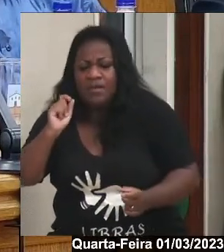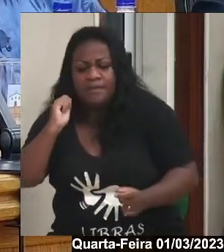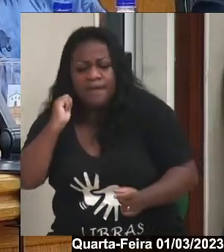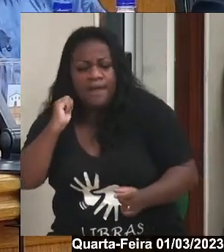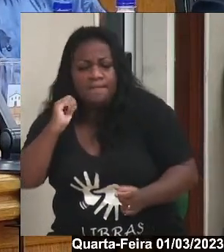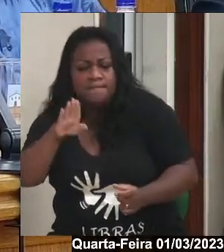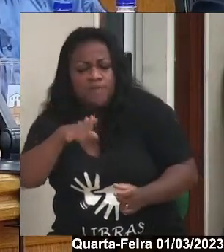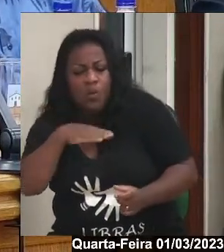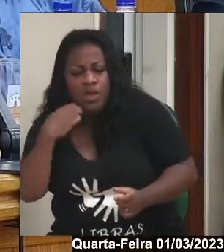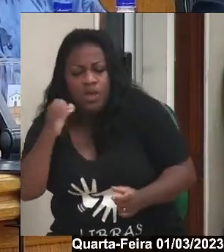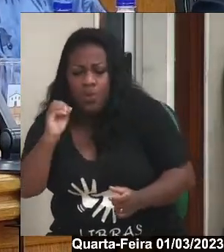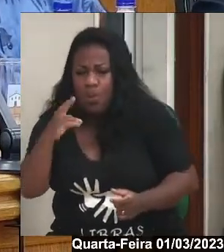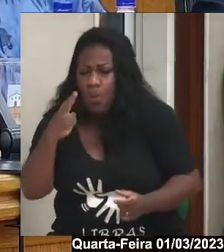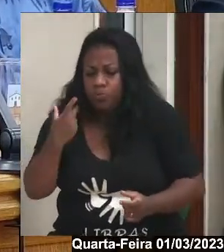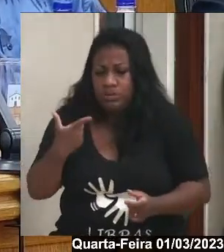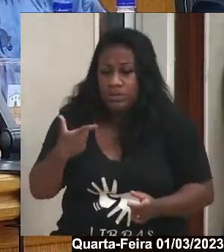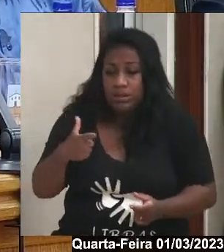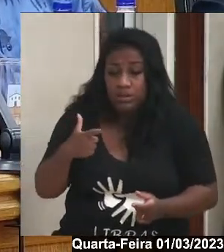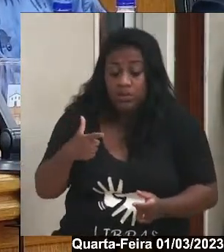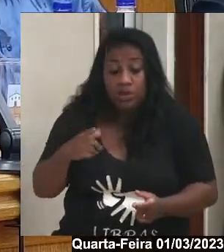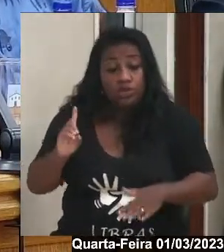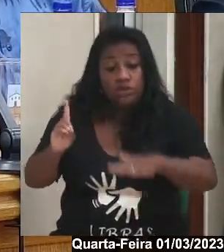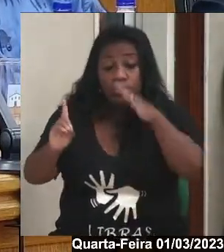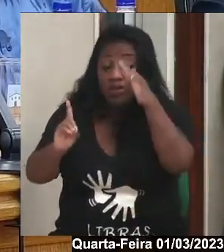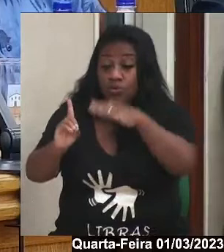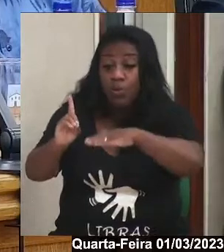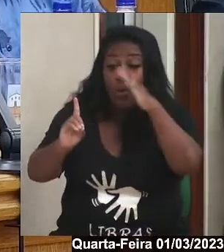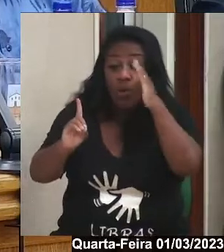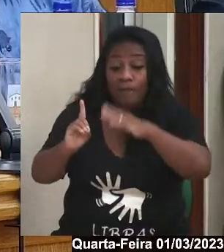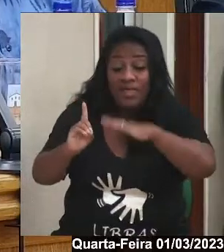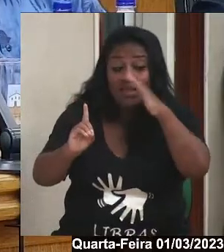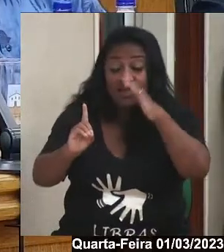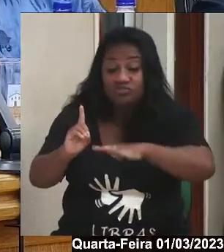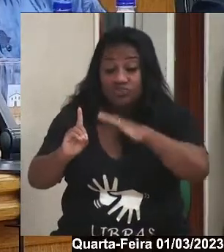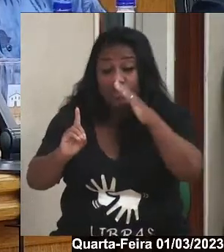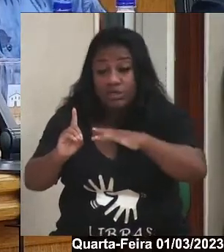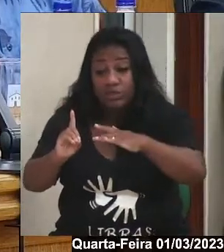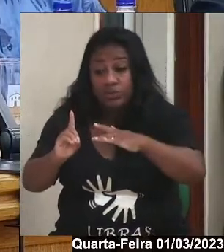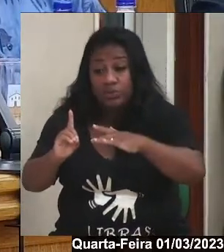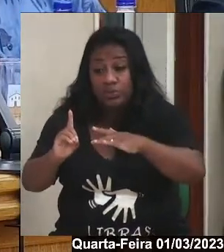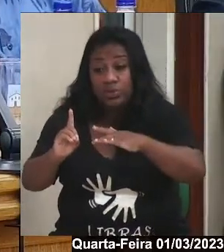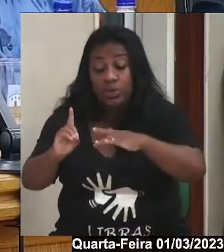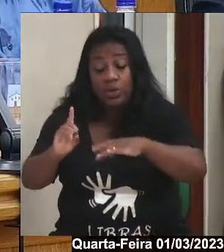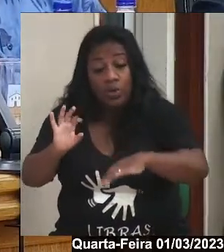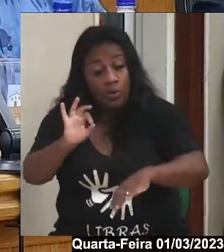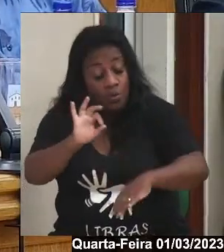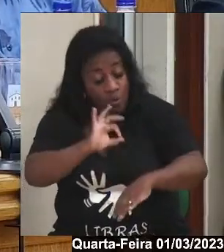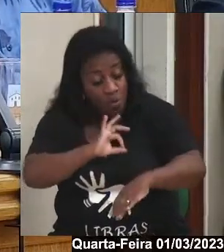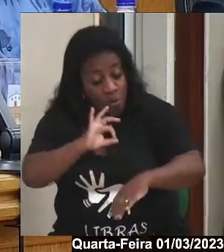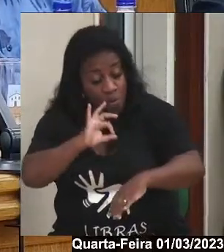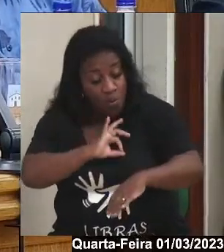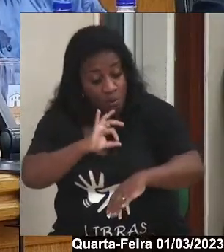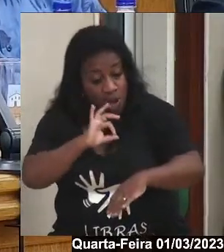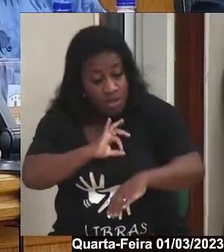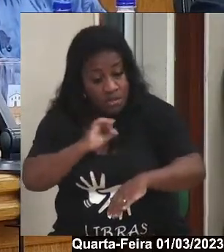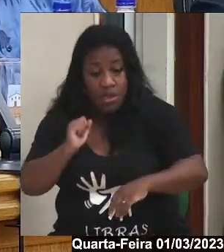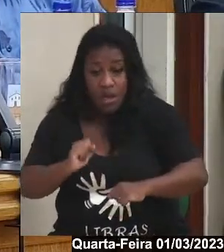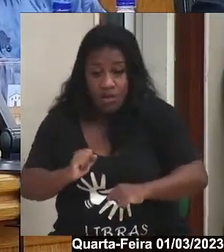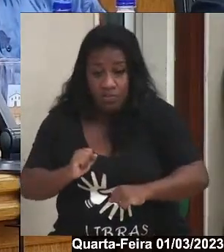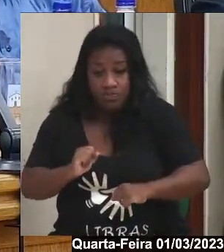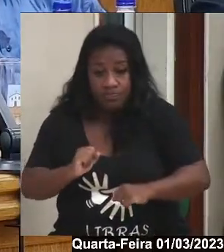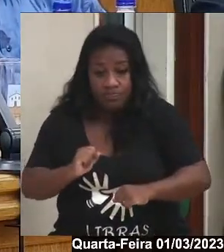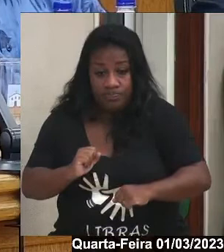não vou entrar no mérito, eu vou entrar só no mérito da homenagem. Quando o Cleiton